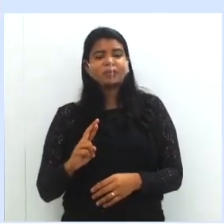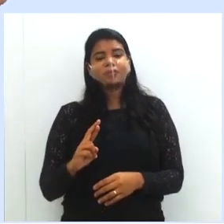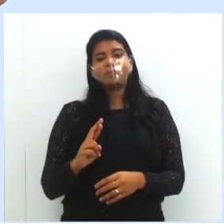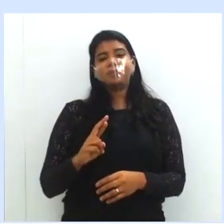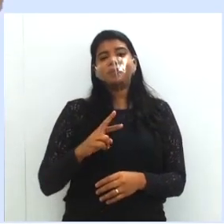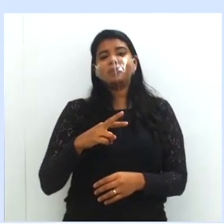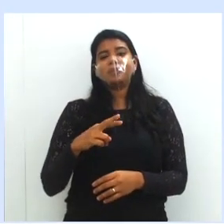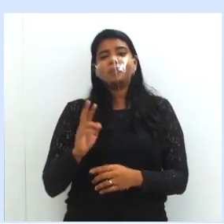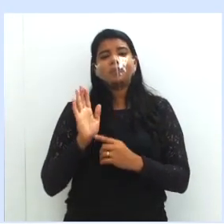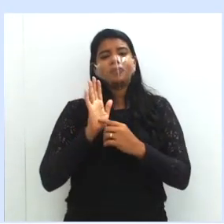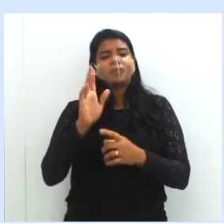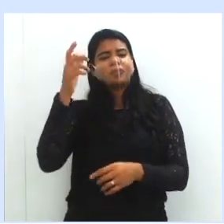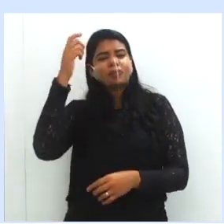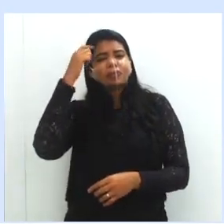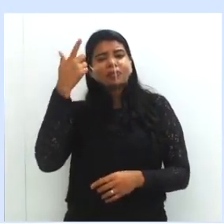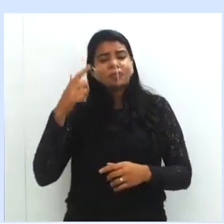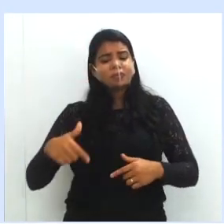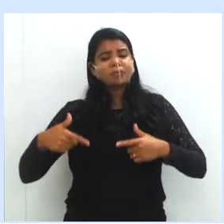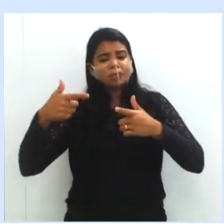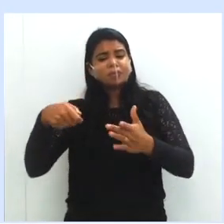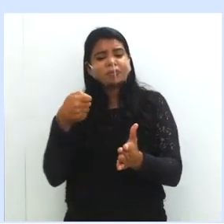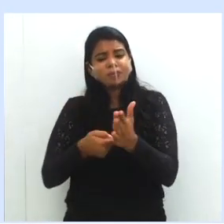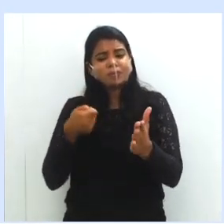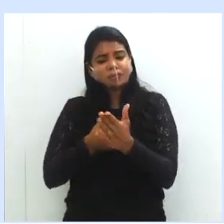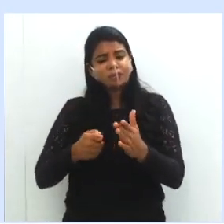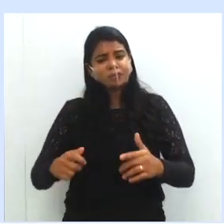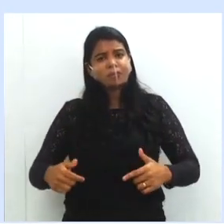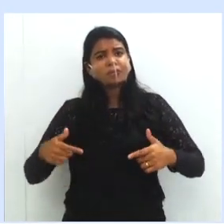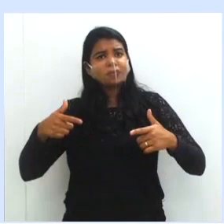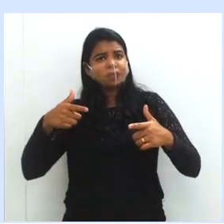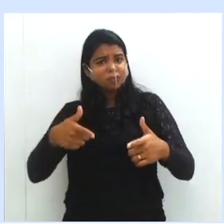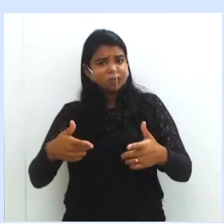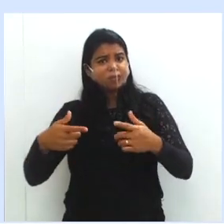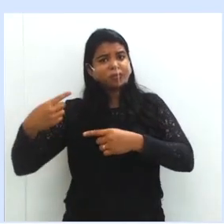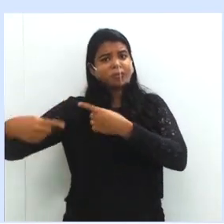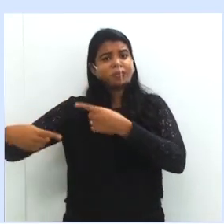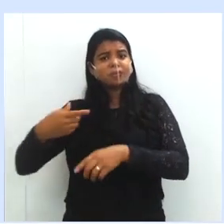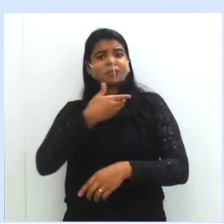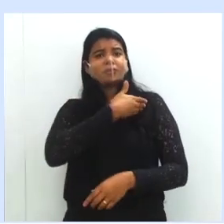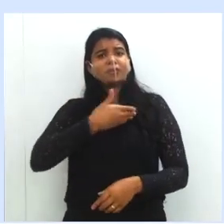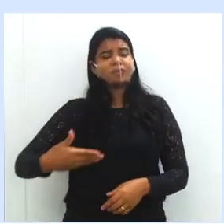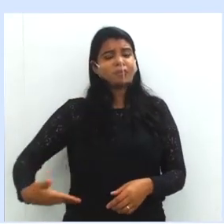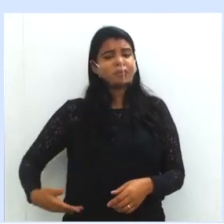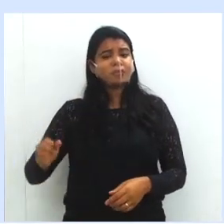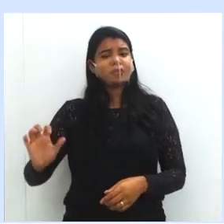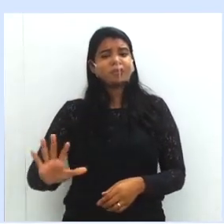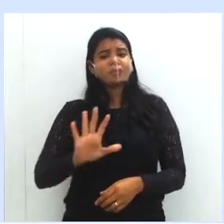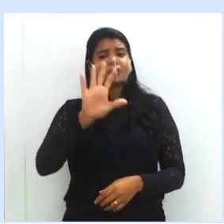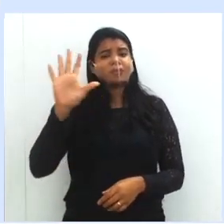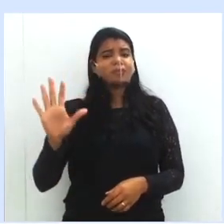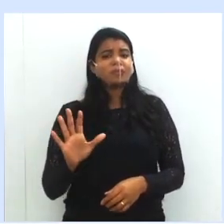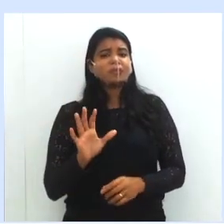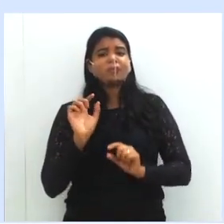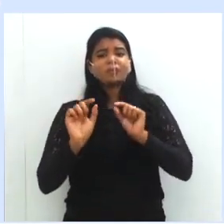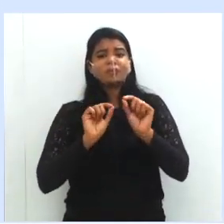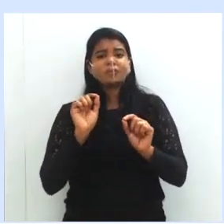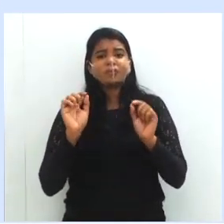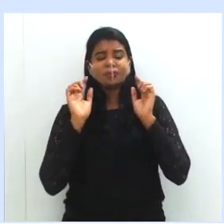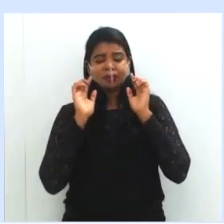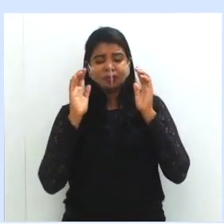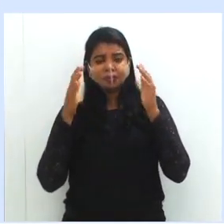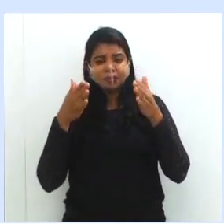religiosas, nessa conscientização e nessa luta pela questão das políticas públicas, que